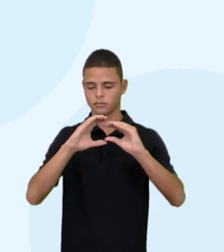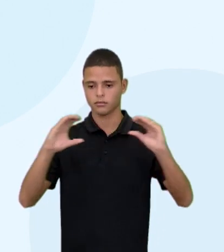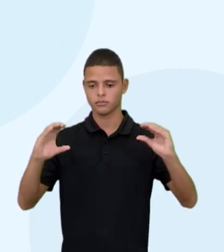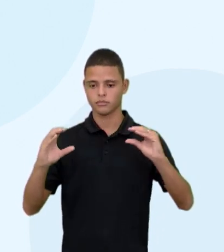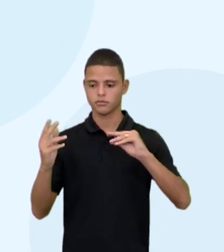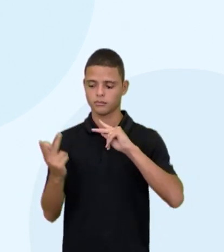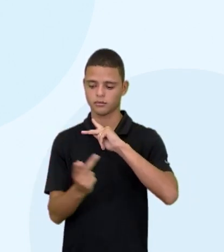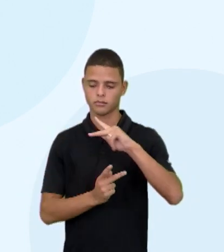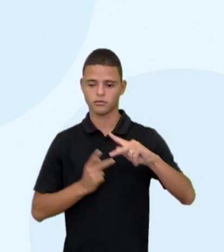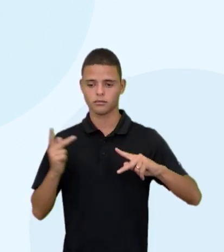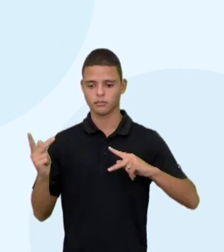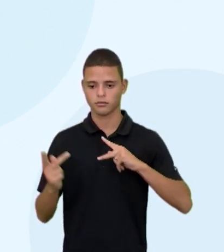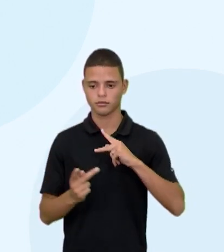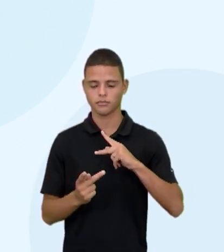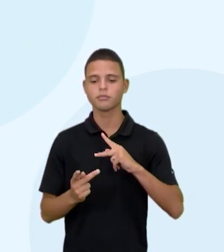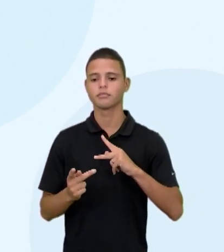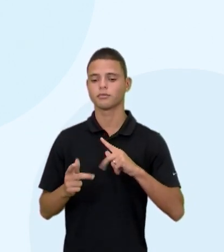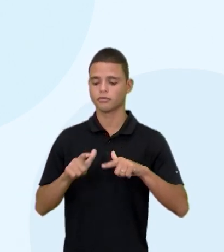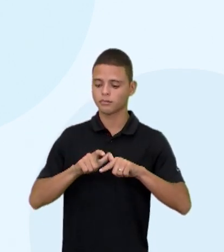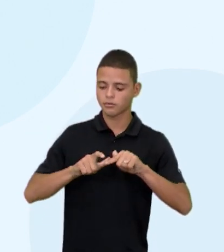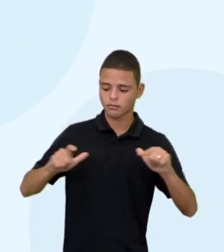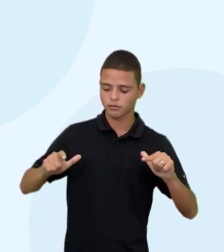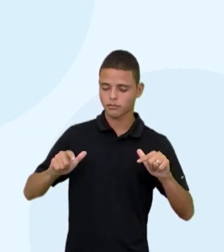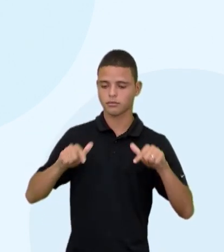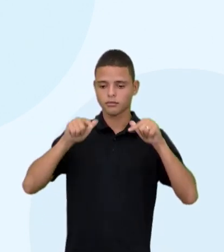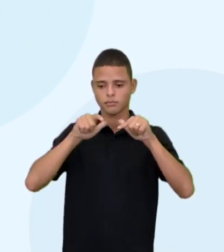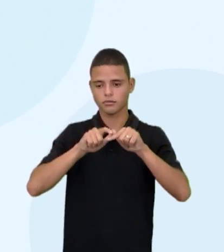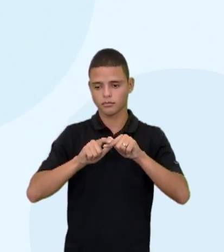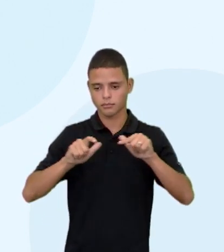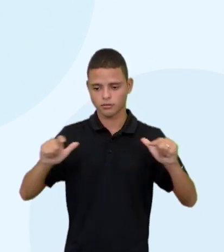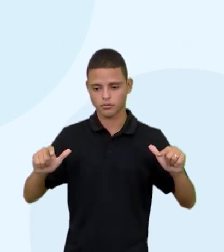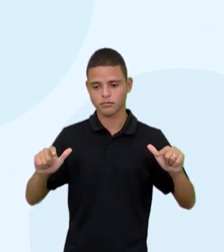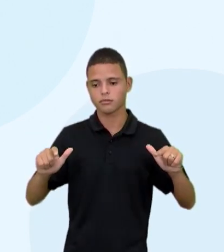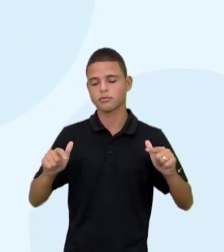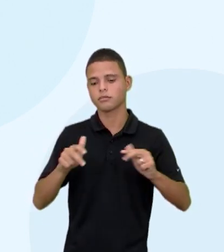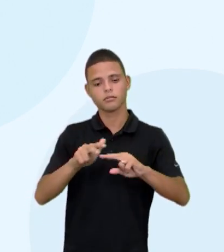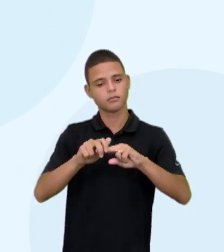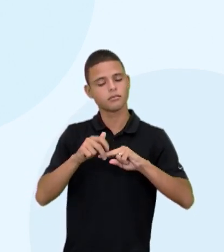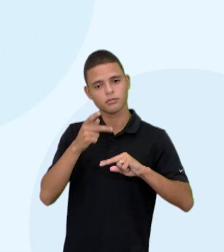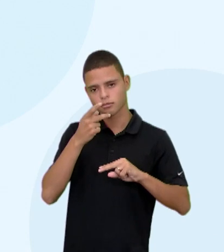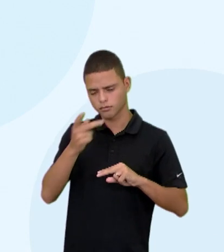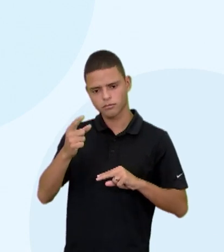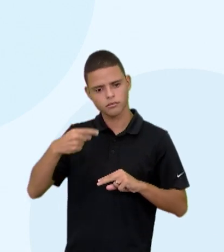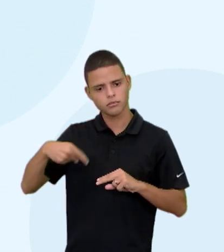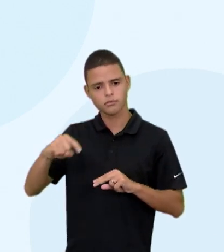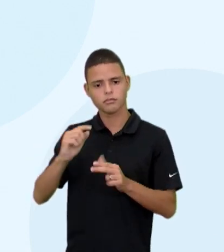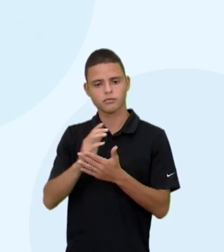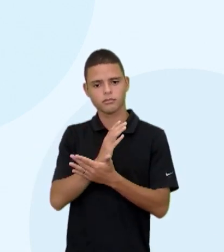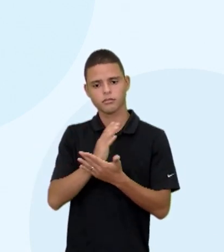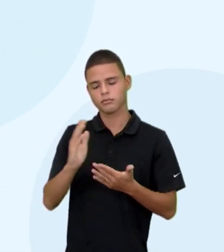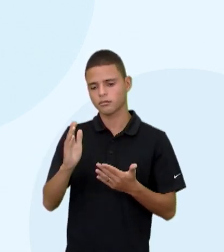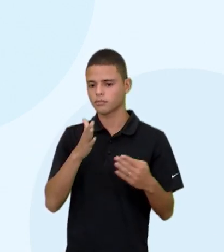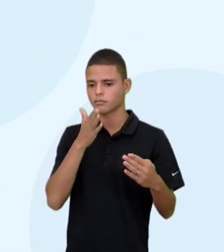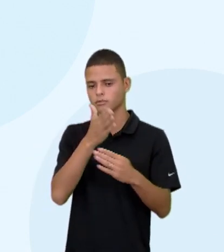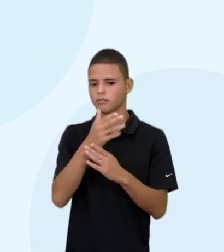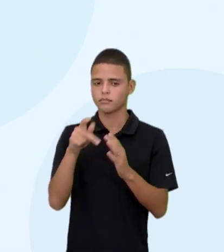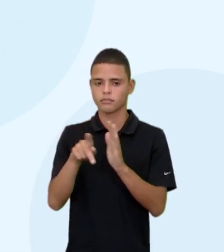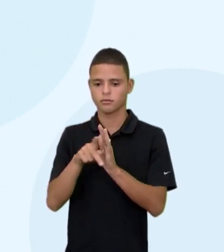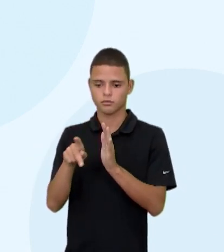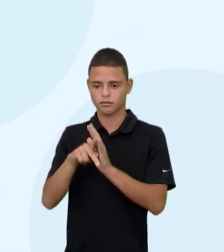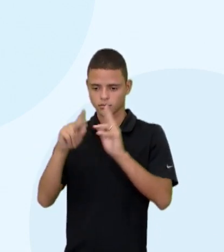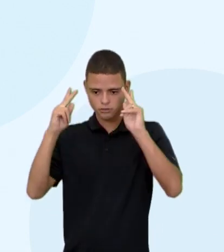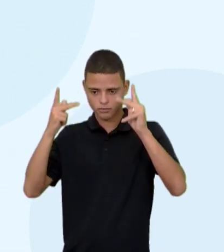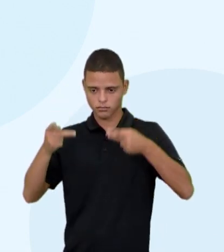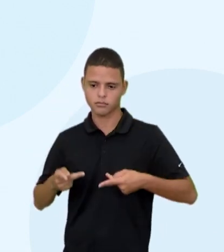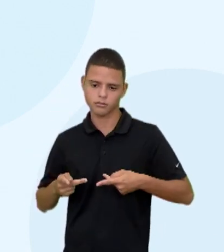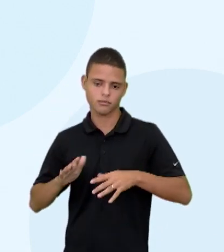Por isso, né, que aí a gente fala que a interferência do ser humano vai além da superfície, né, como eu falei aí nas